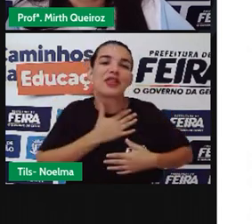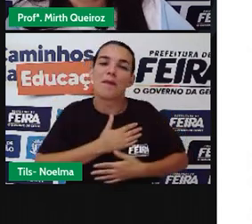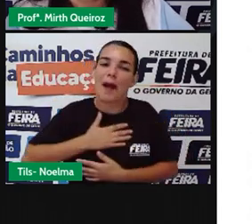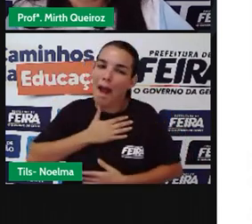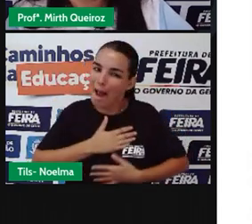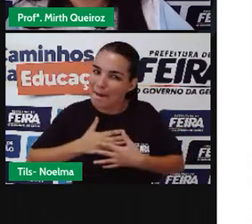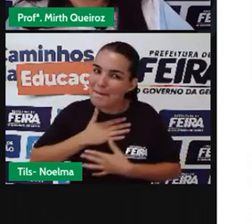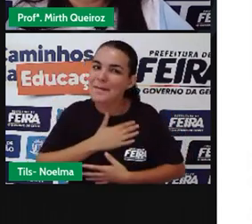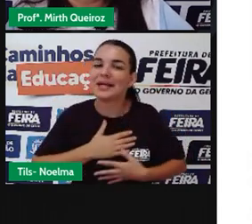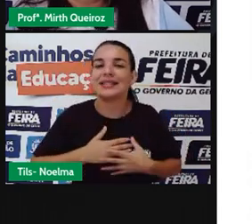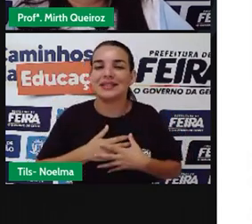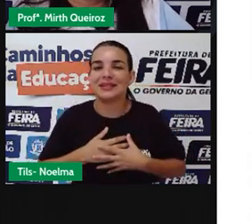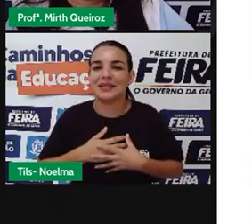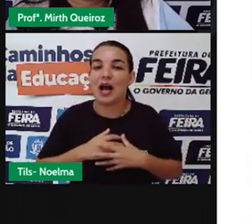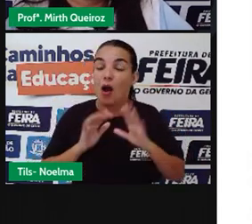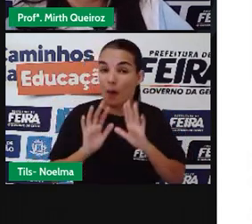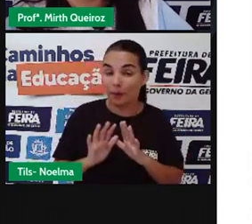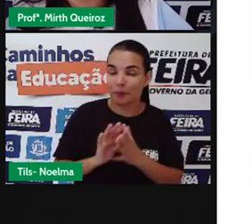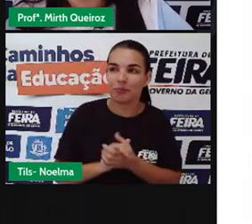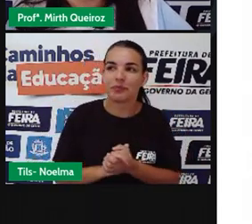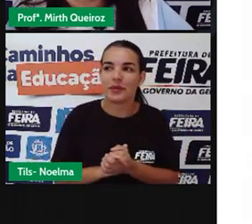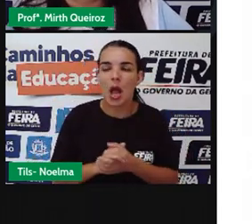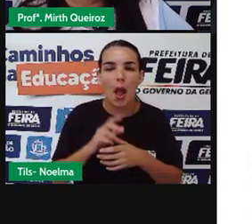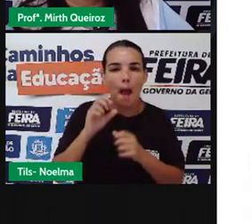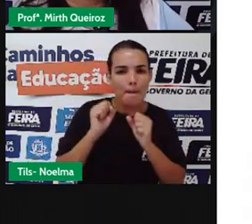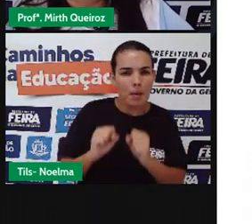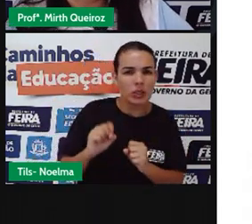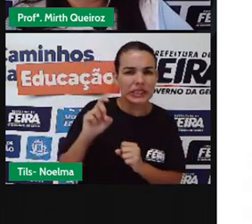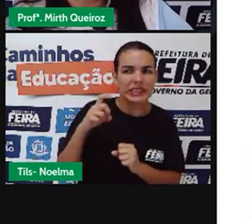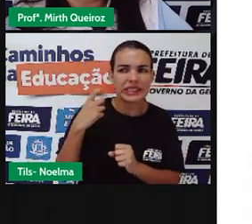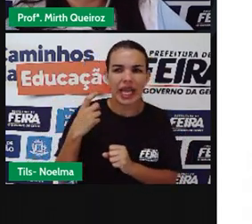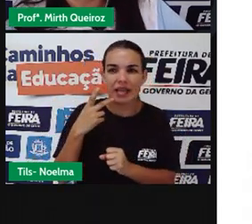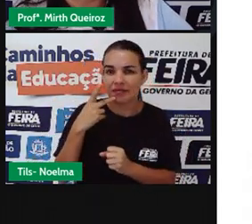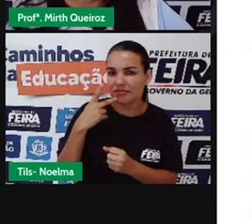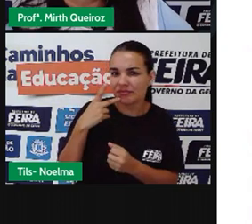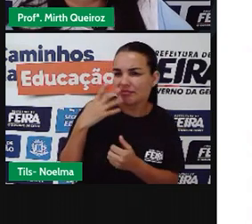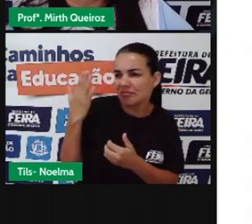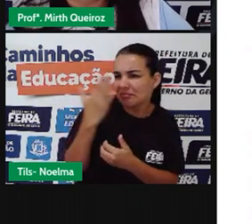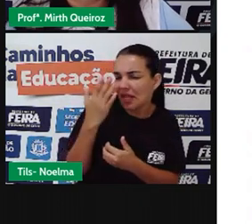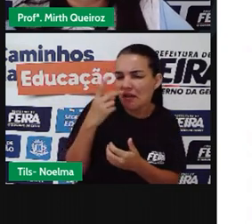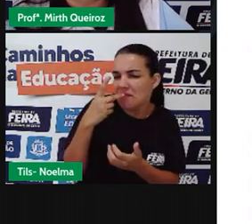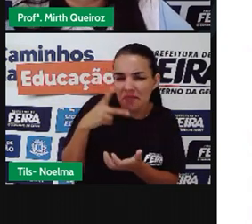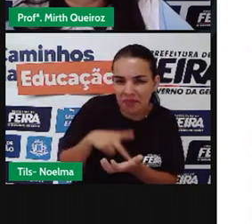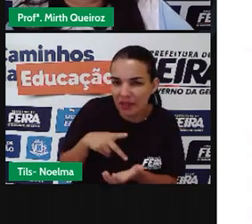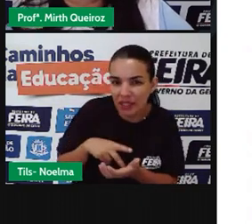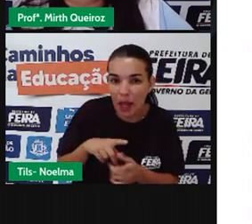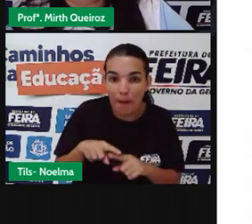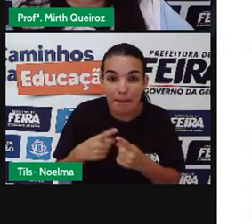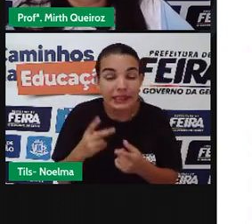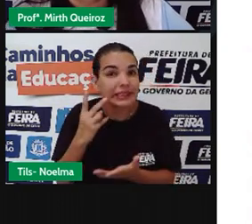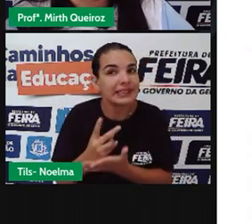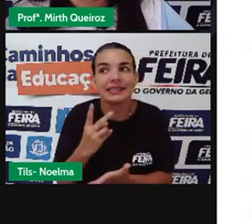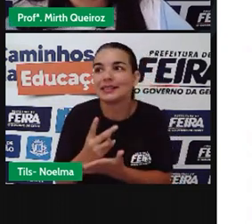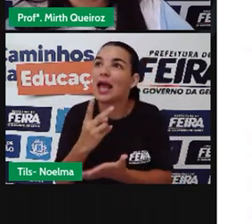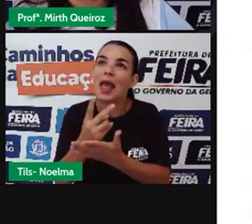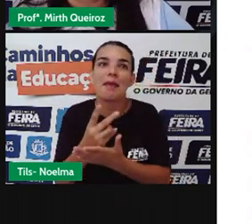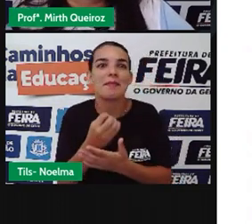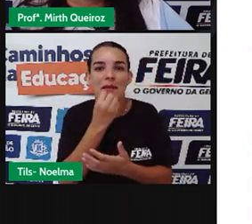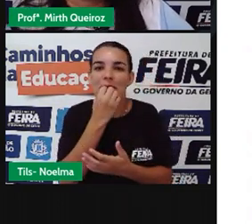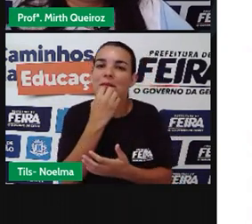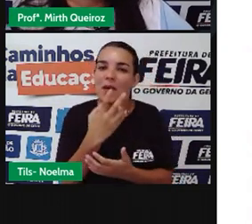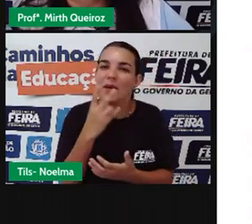Pode parecer meio Óbvio Mas é muito bom lembrar e assim um abraço disso né